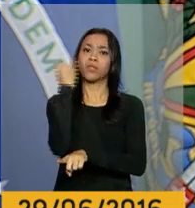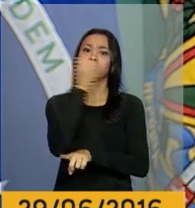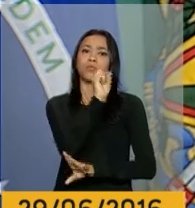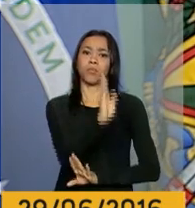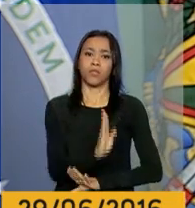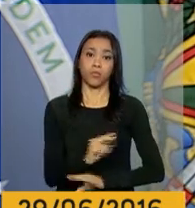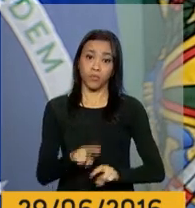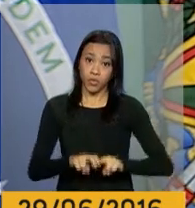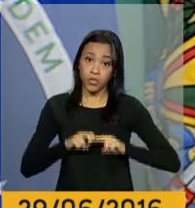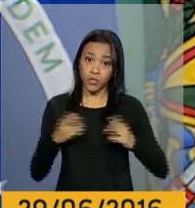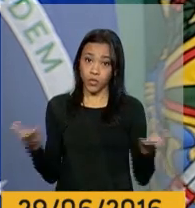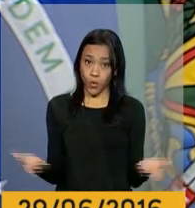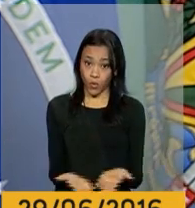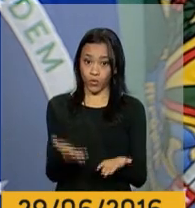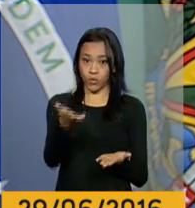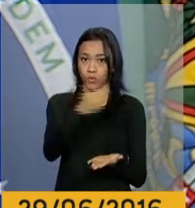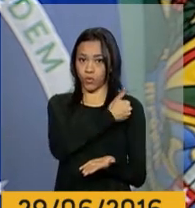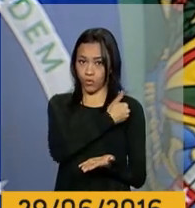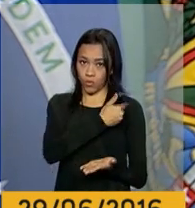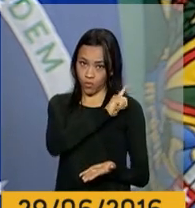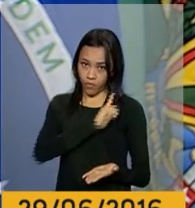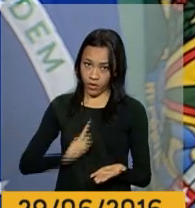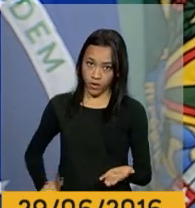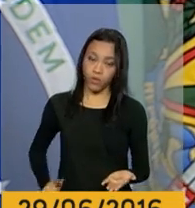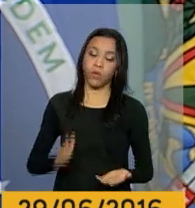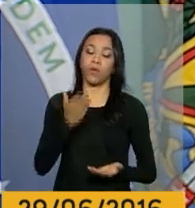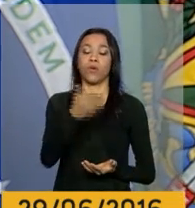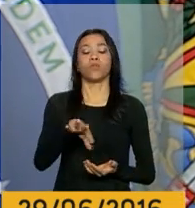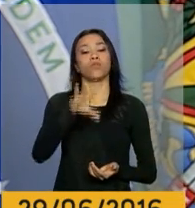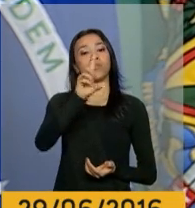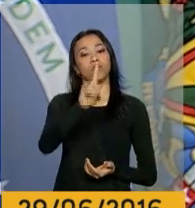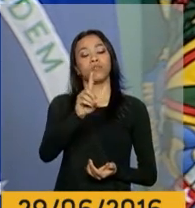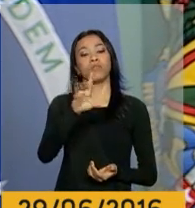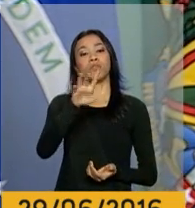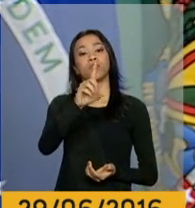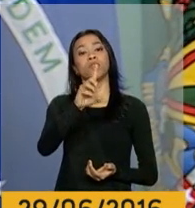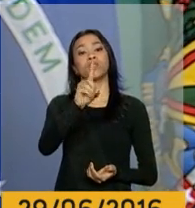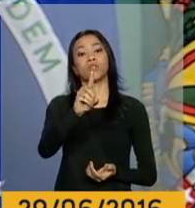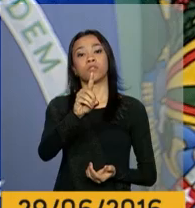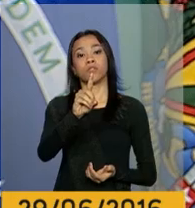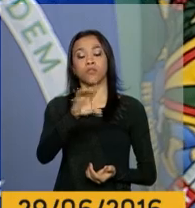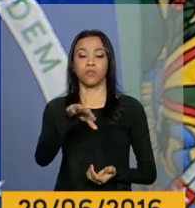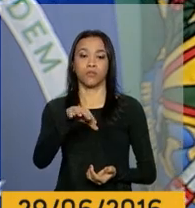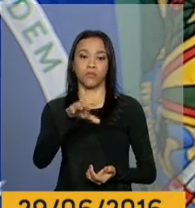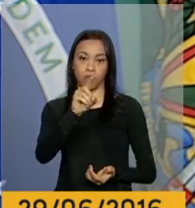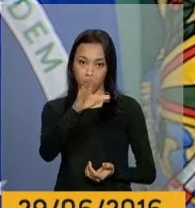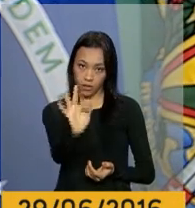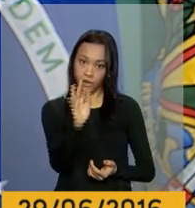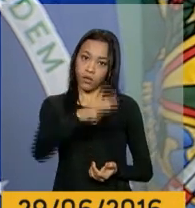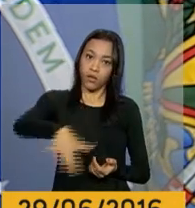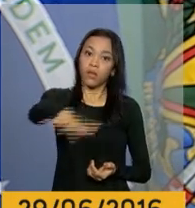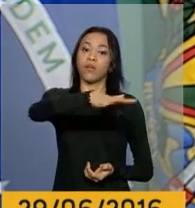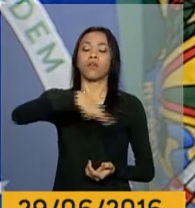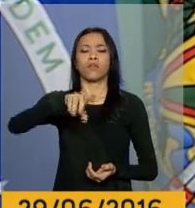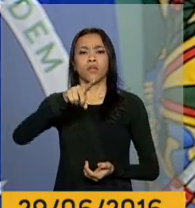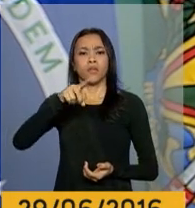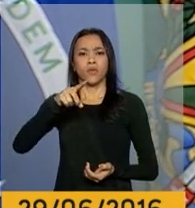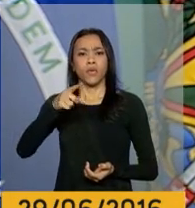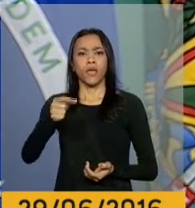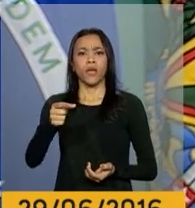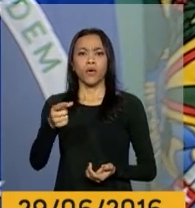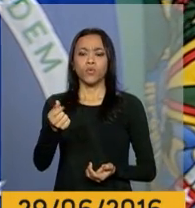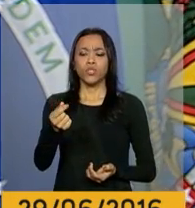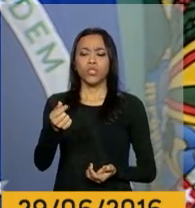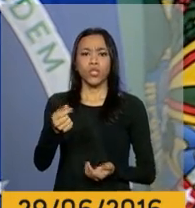hoje, o governador Hollenberg, o ministro Mendonça Filho, vem anunciar a recuperação de uma verba, mas que não altera